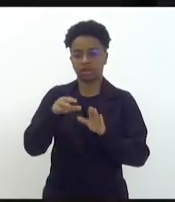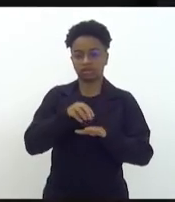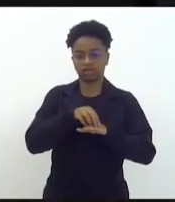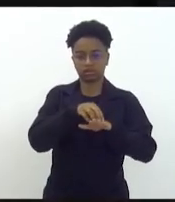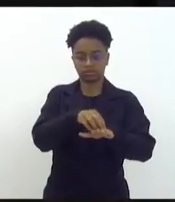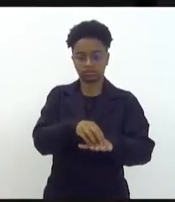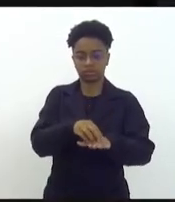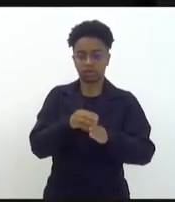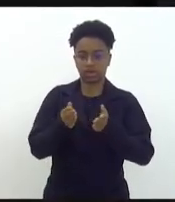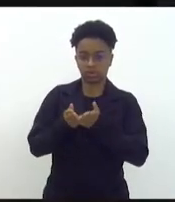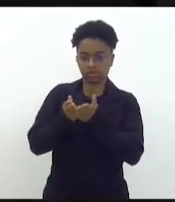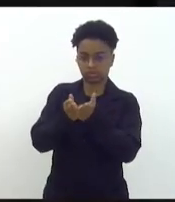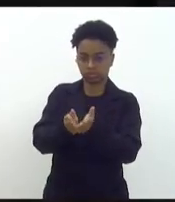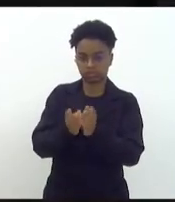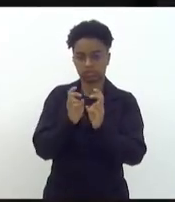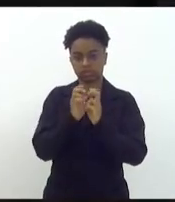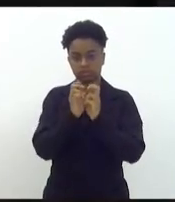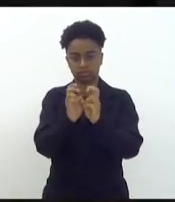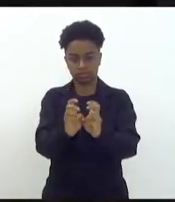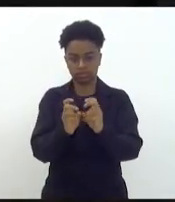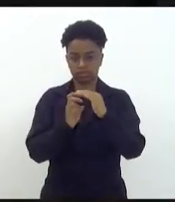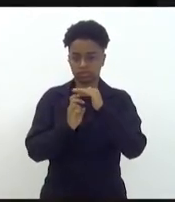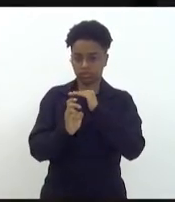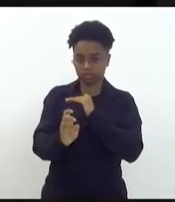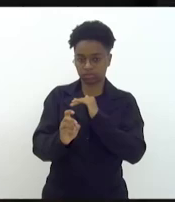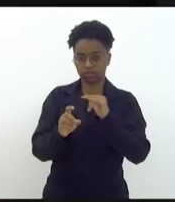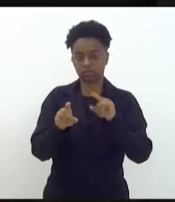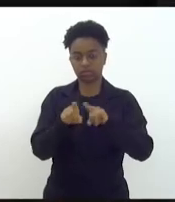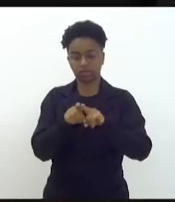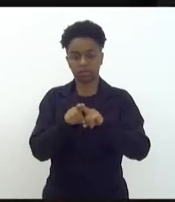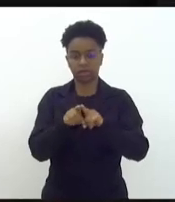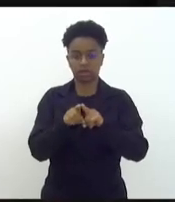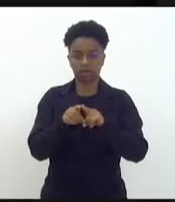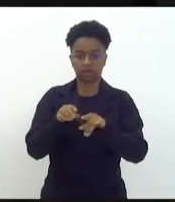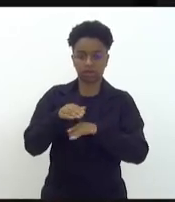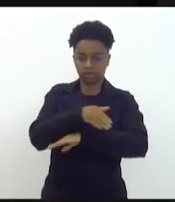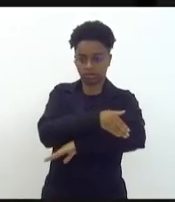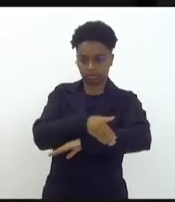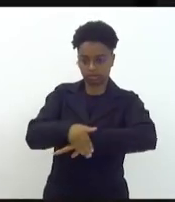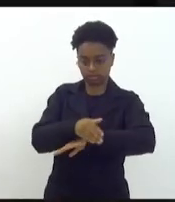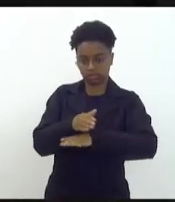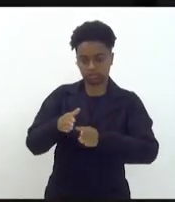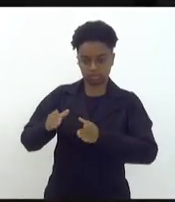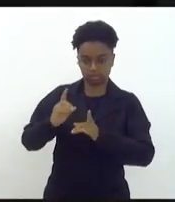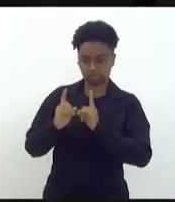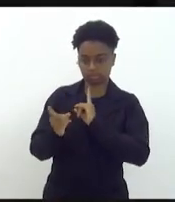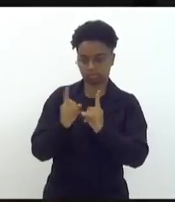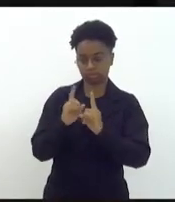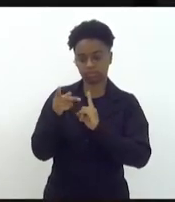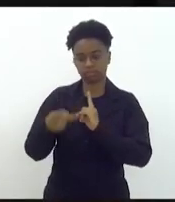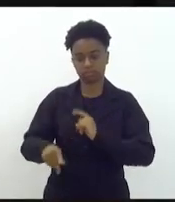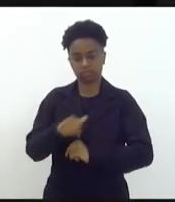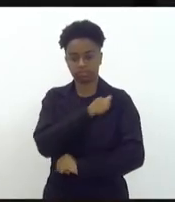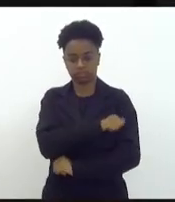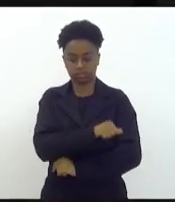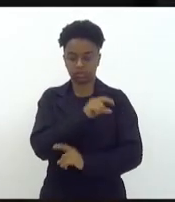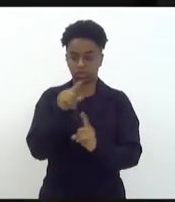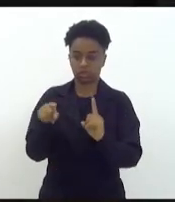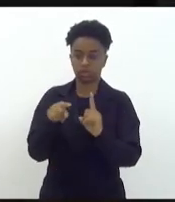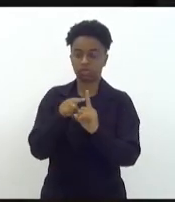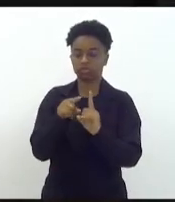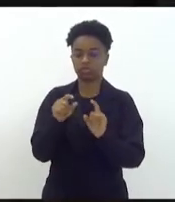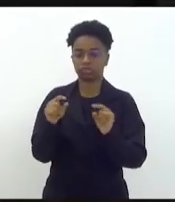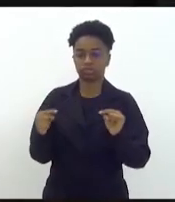aquaviários Ferroviários e metroviários e de rodovias do Estado do Rio de Janeiro visando a modicidade das